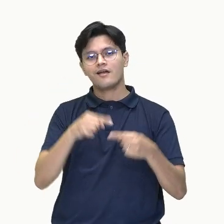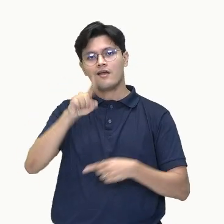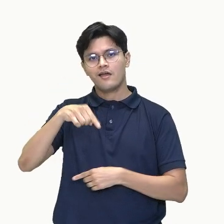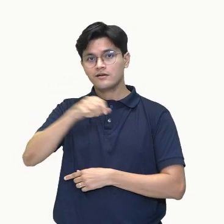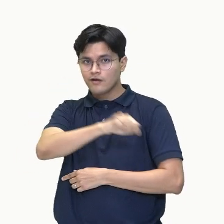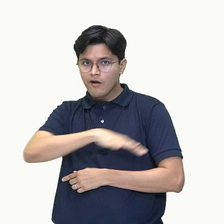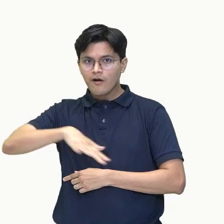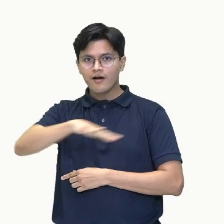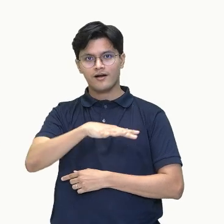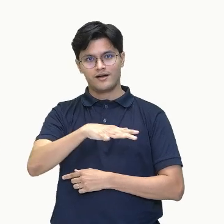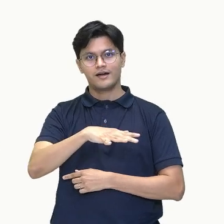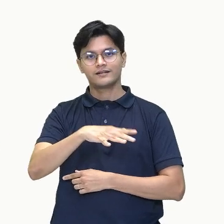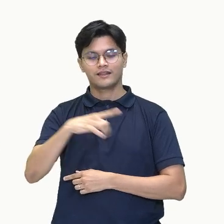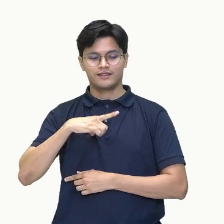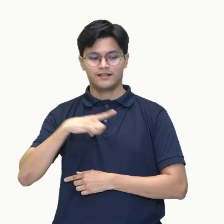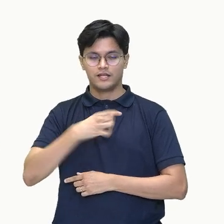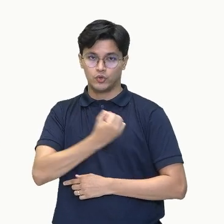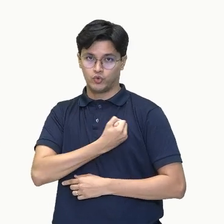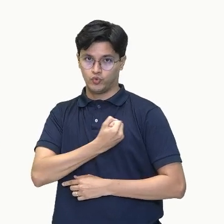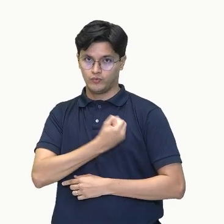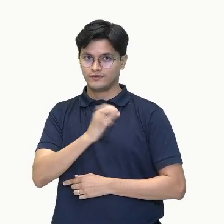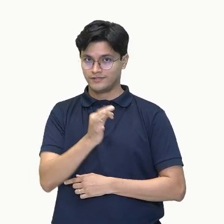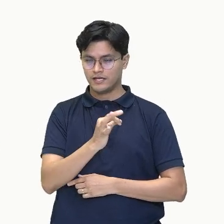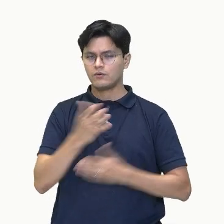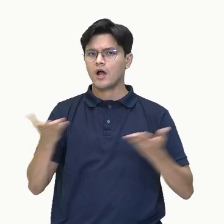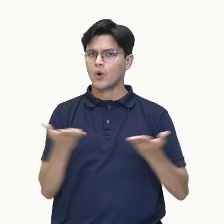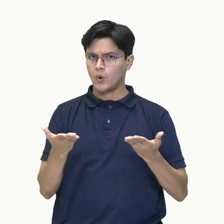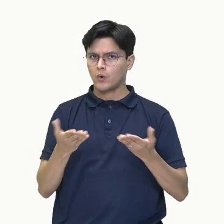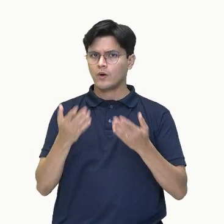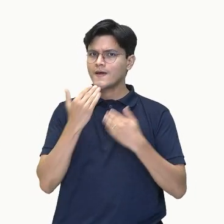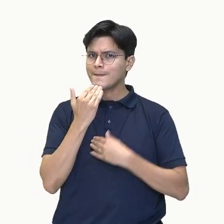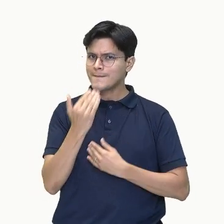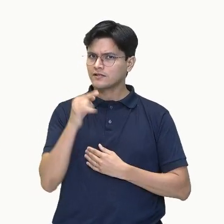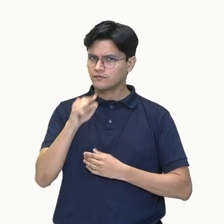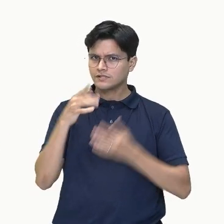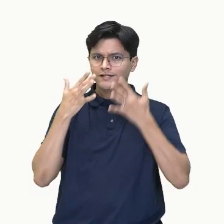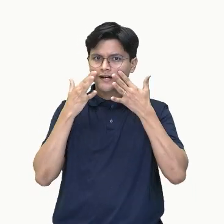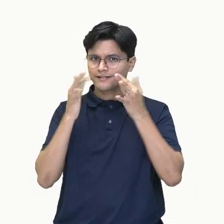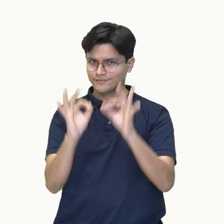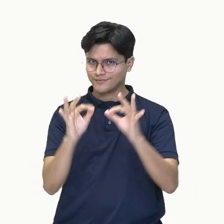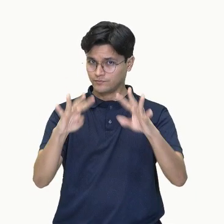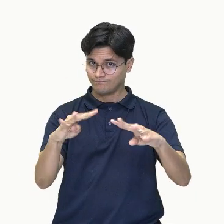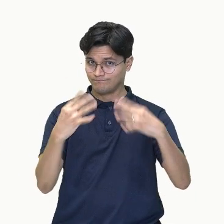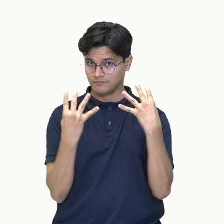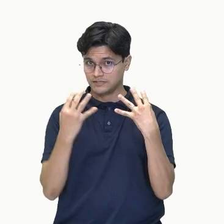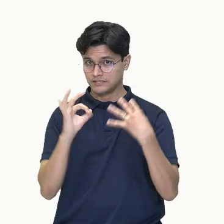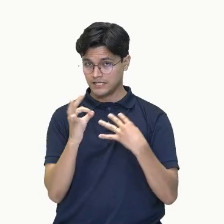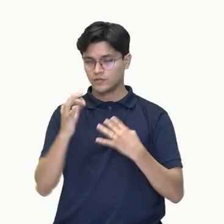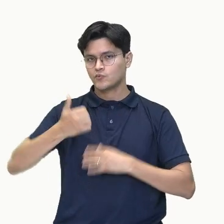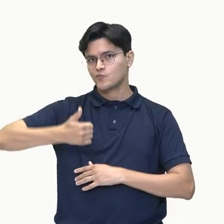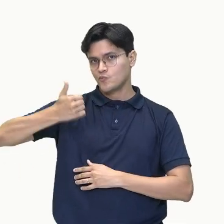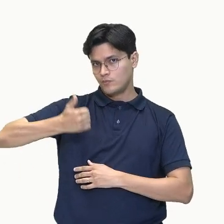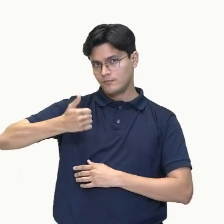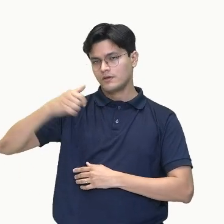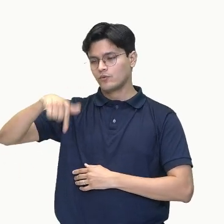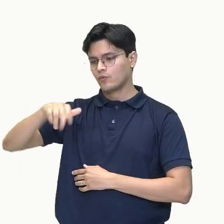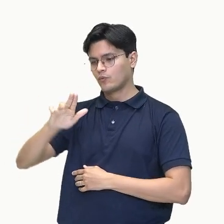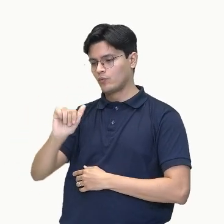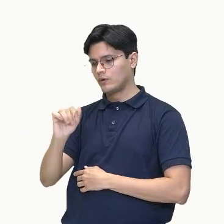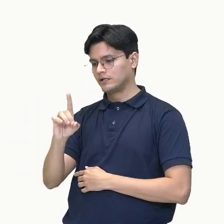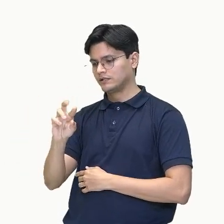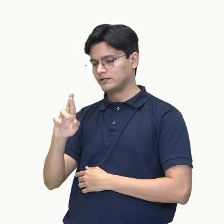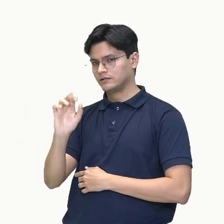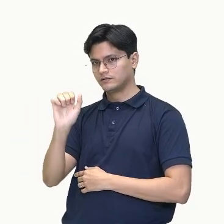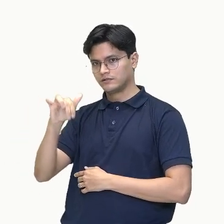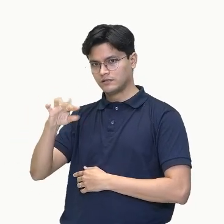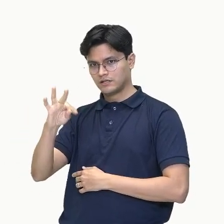peço a tua ajuda em concentração máxima. O primeiro quadrante, aí se você perceber, o primeiro quadrante, eu vou